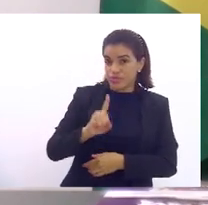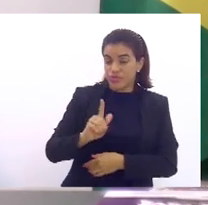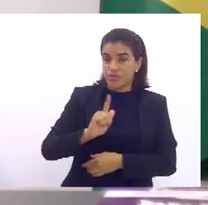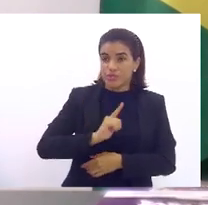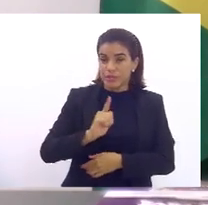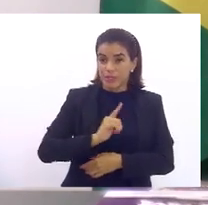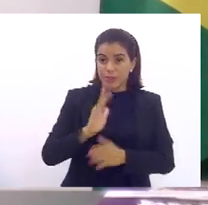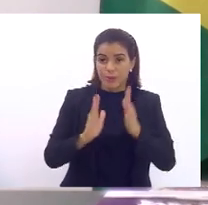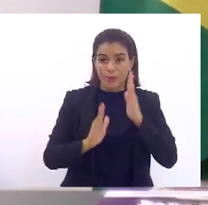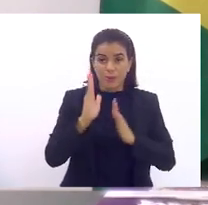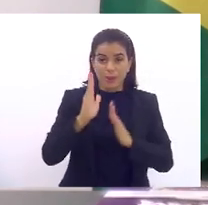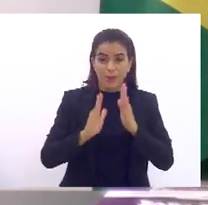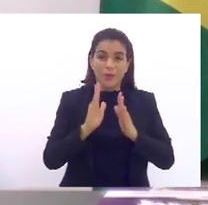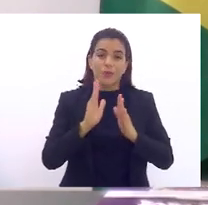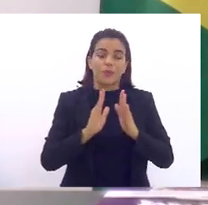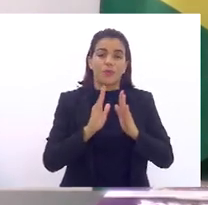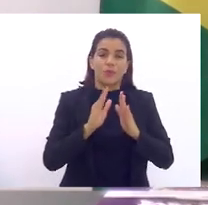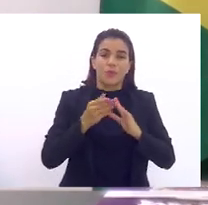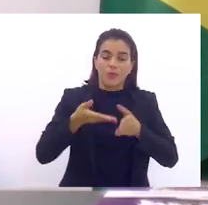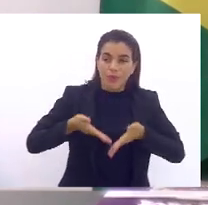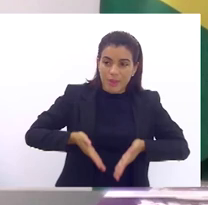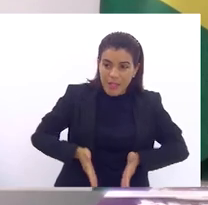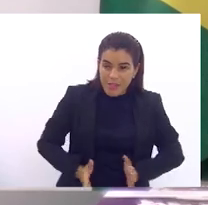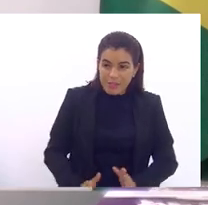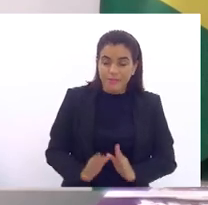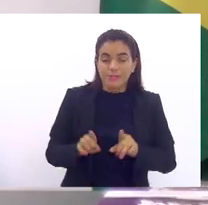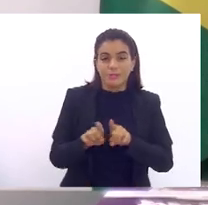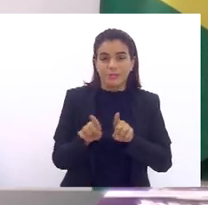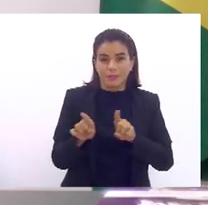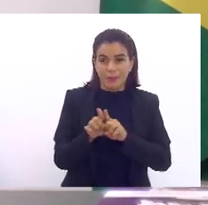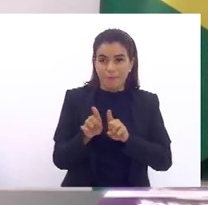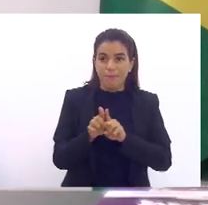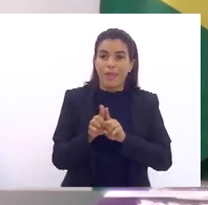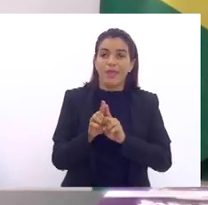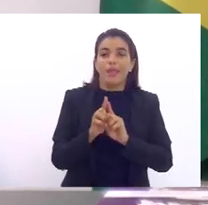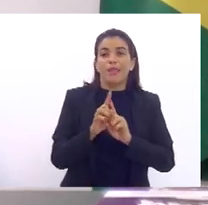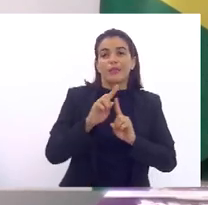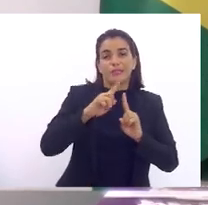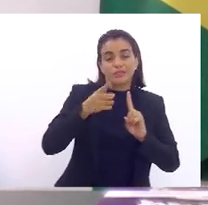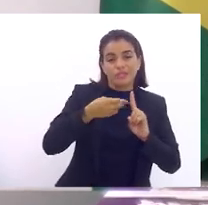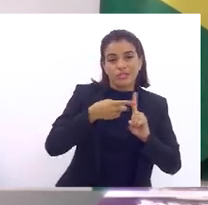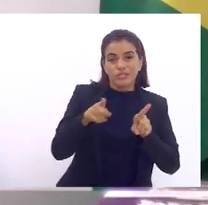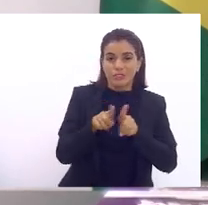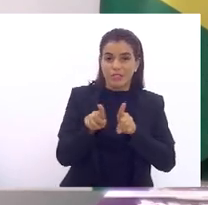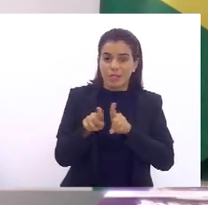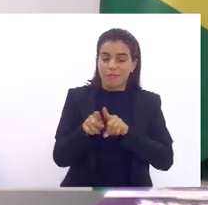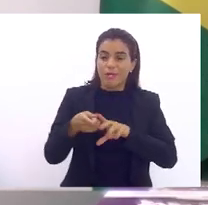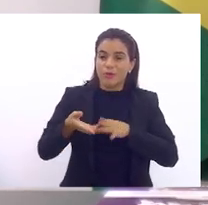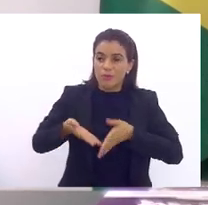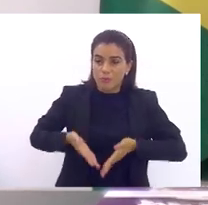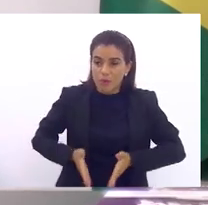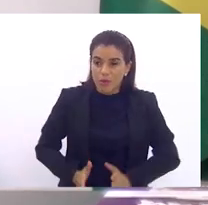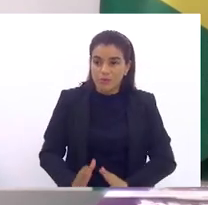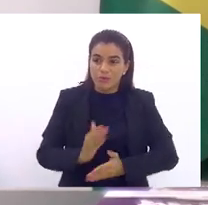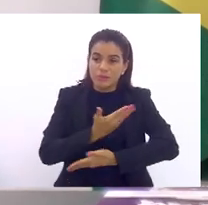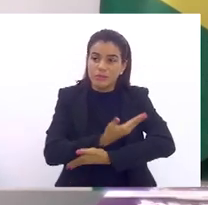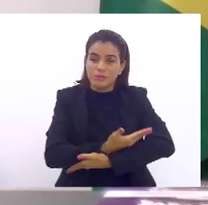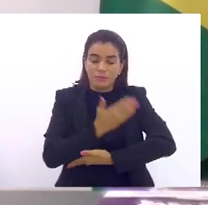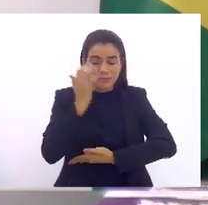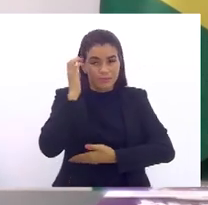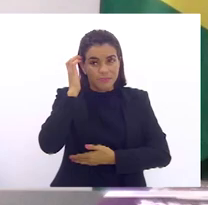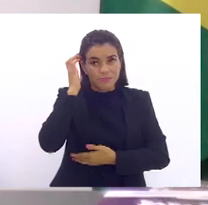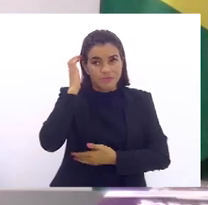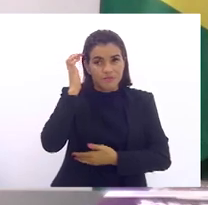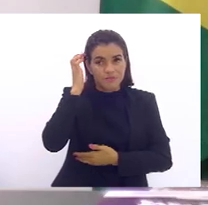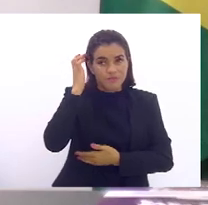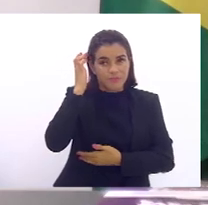processo da maternidade da da da da gestação do parto e do pós-parto eh eu quero dizer que não só uma